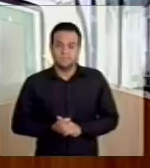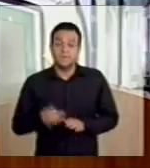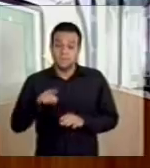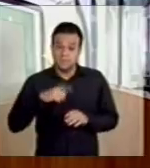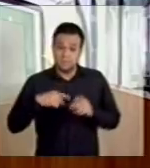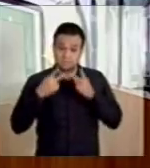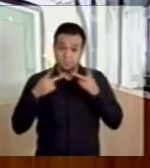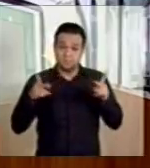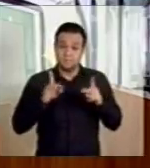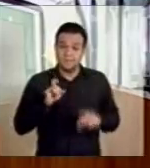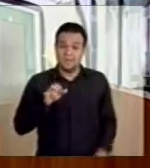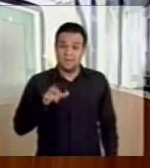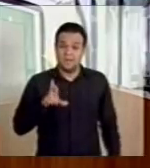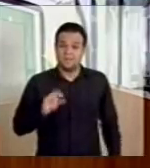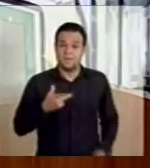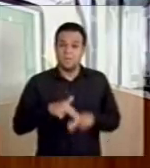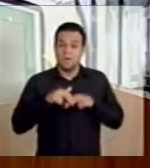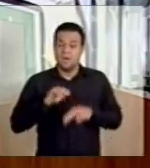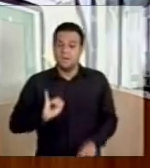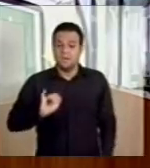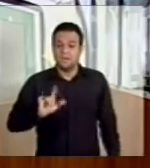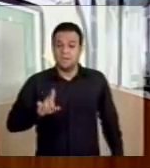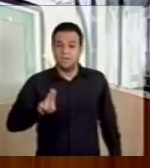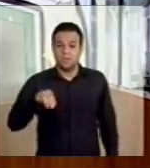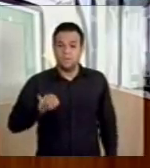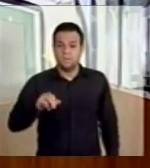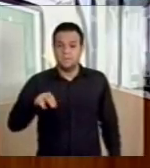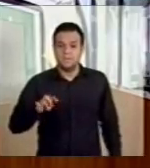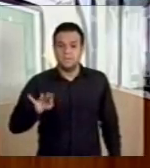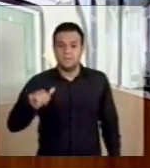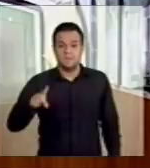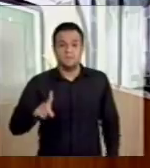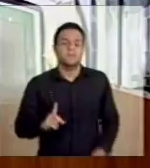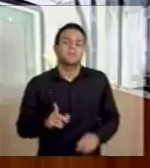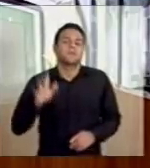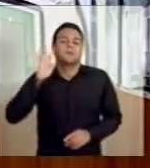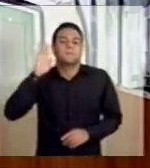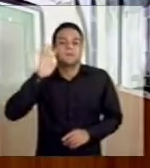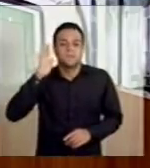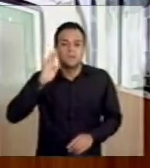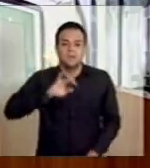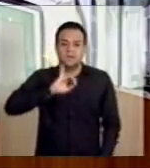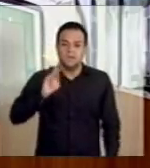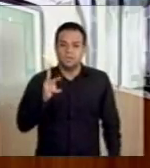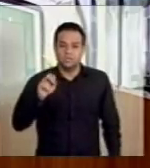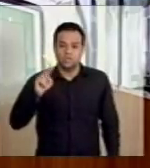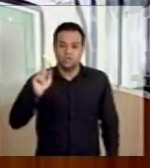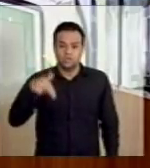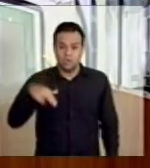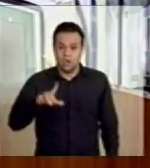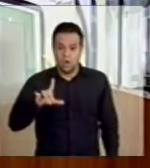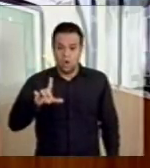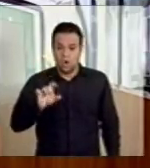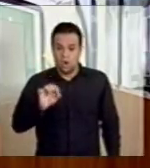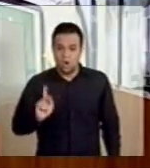pelas ideias iluministas, precedidas no ponto pelo pensamento de John Locke,